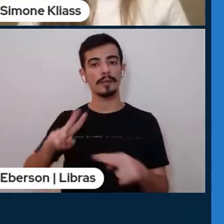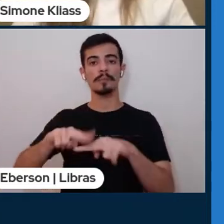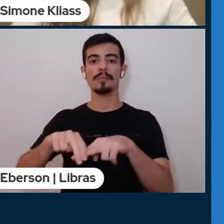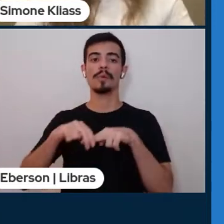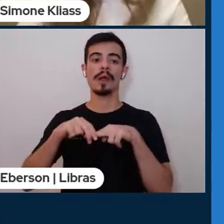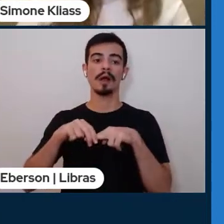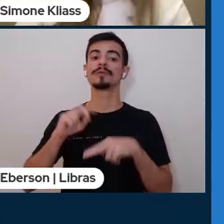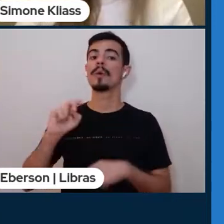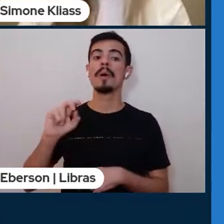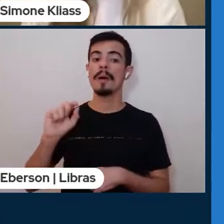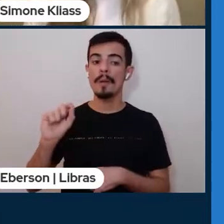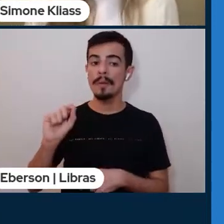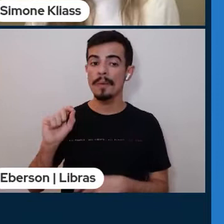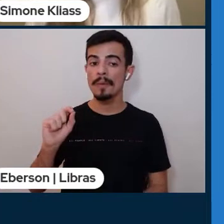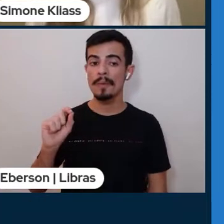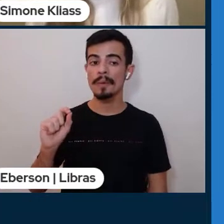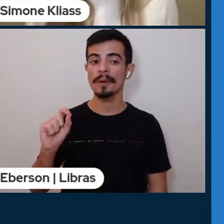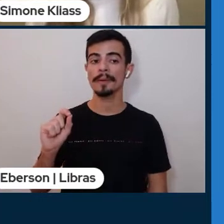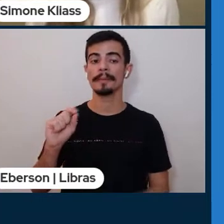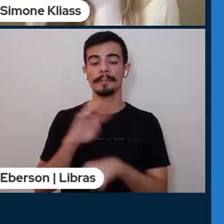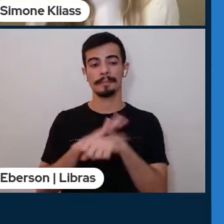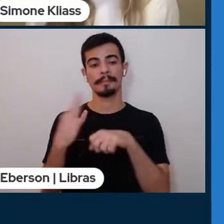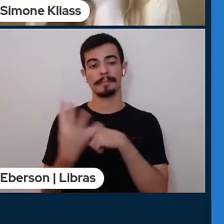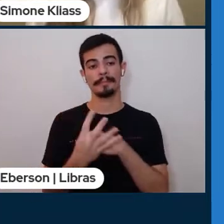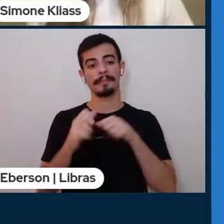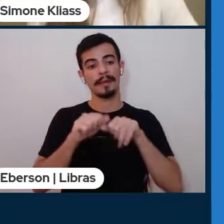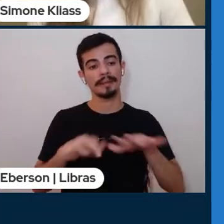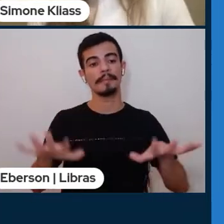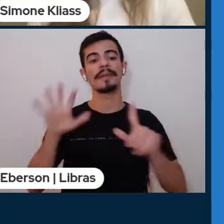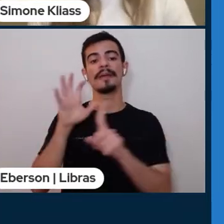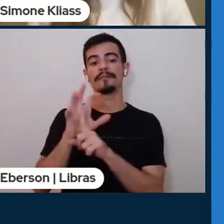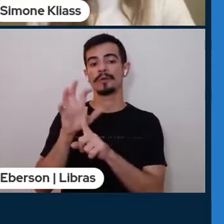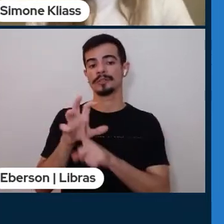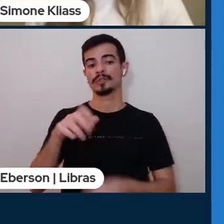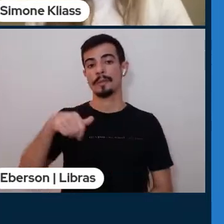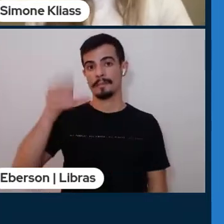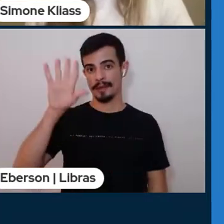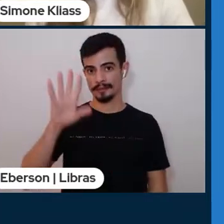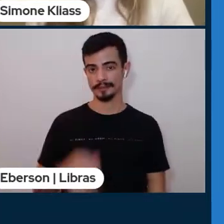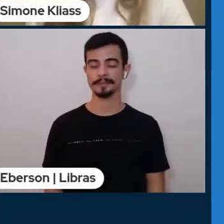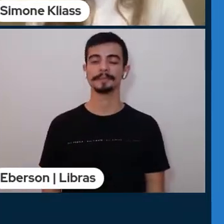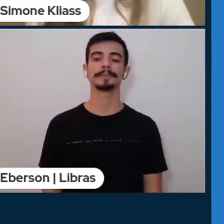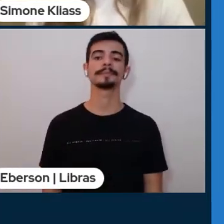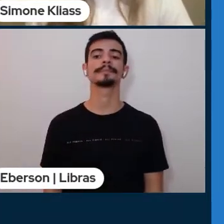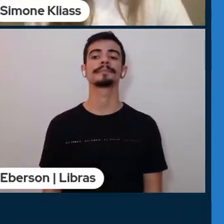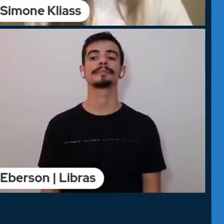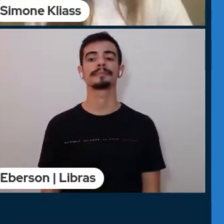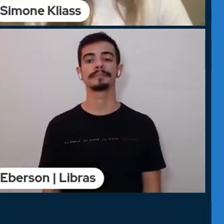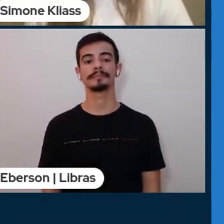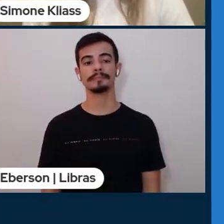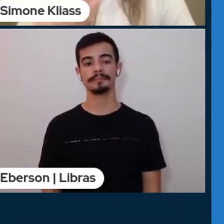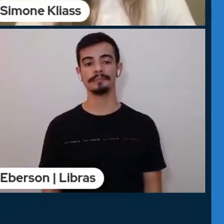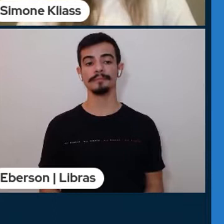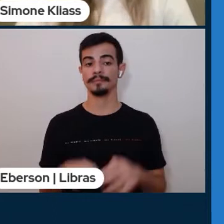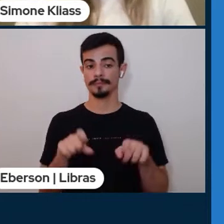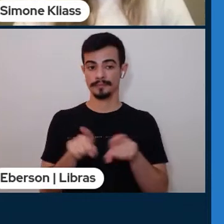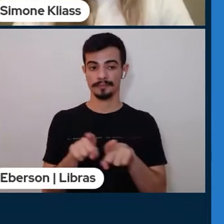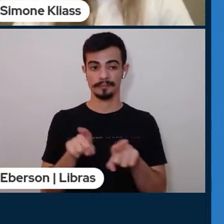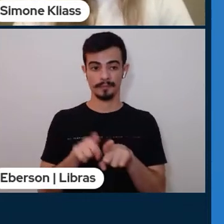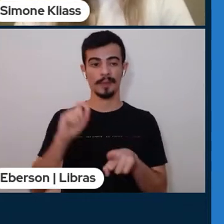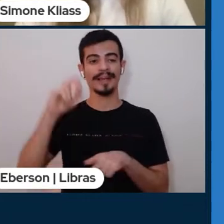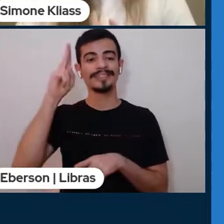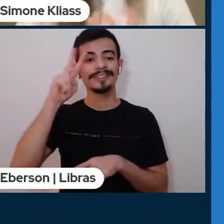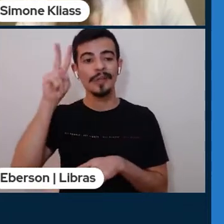pelo porque nossa conhecida pandemia dos últimos anos e é interessante pessoal é que a história do Face